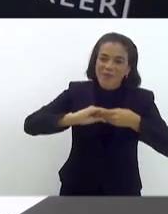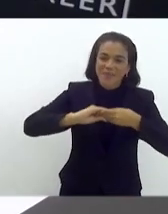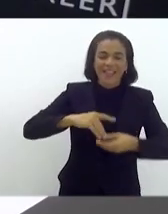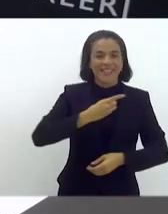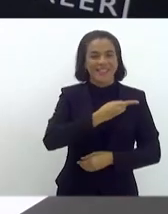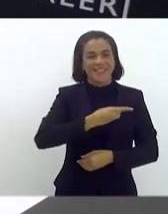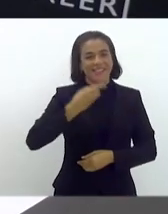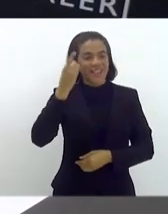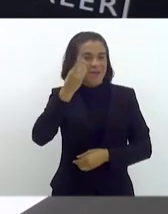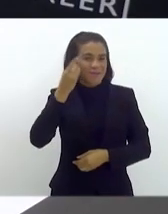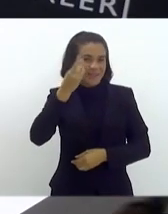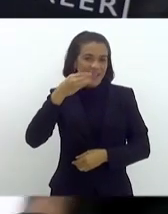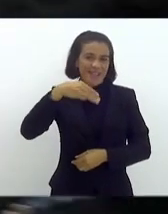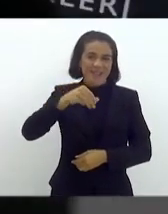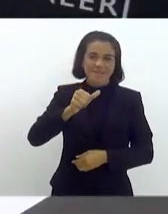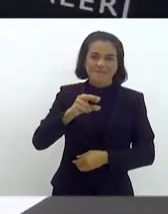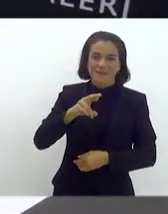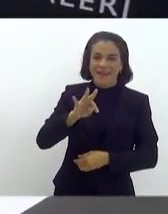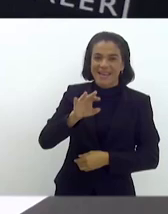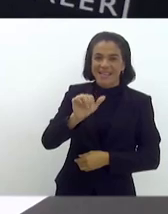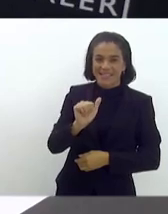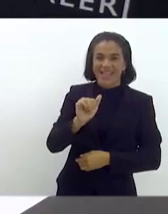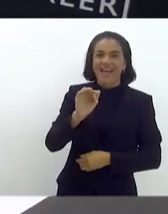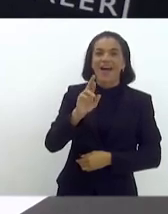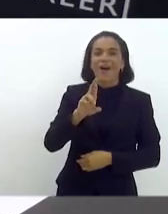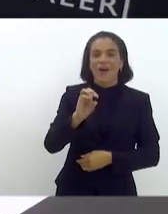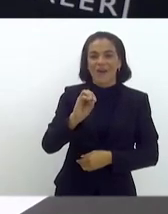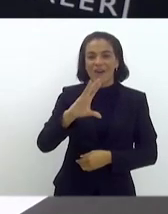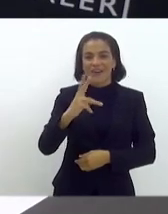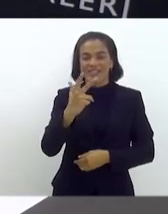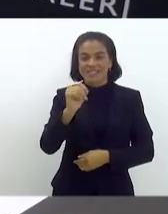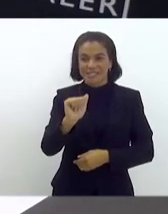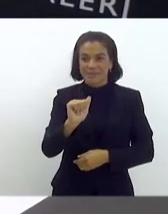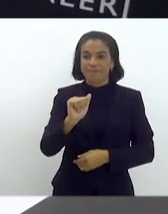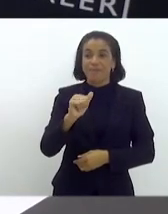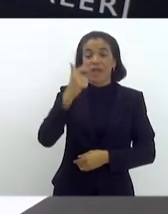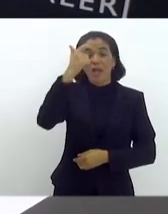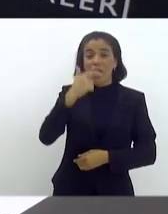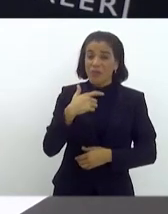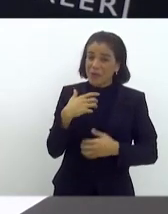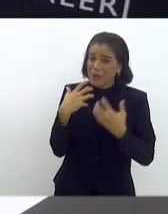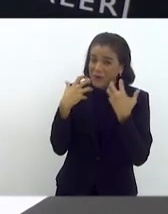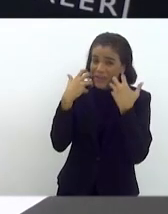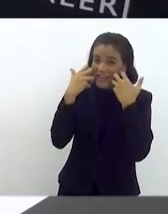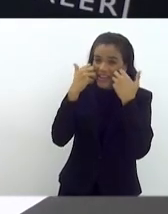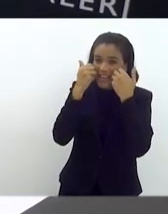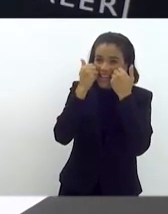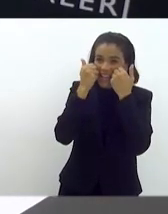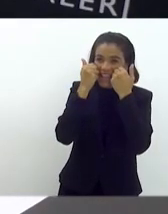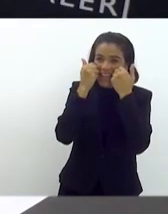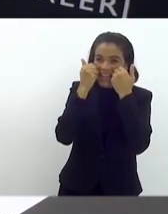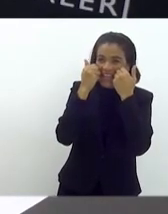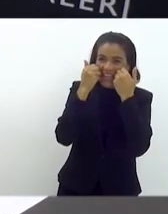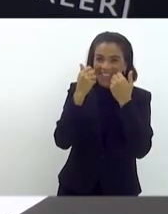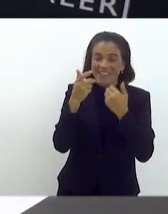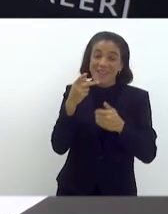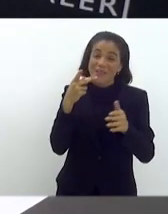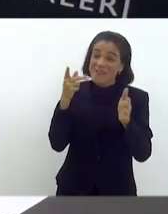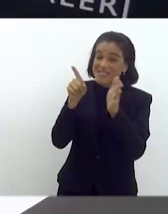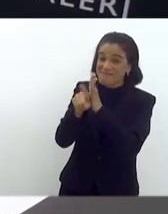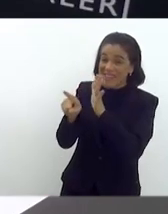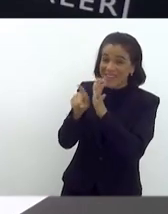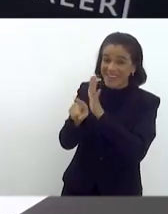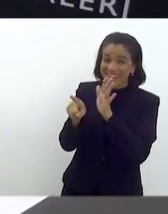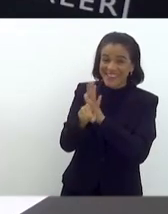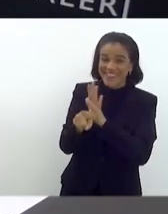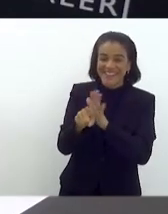de todos os membros da CPI as convidadas eu fico até constrangido né de fazer perguntas